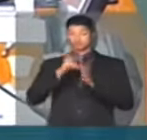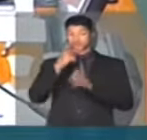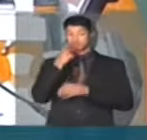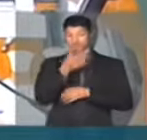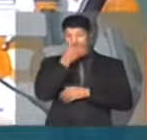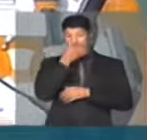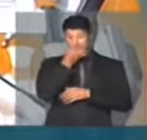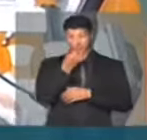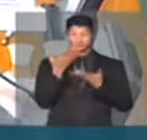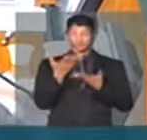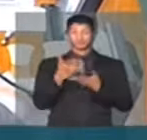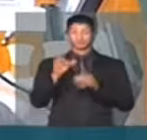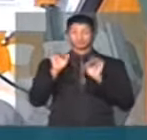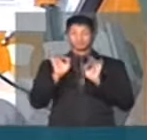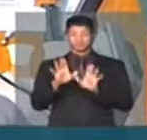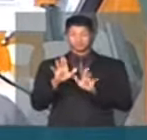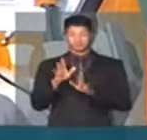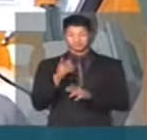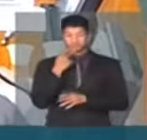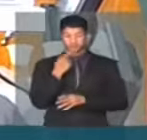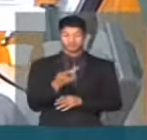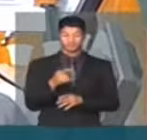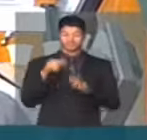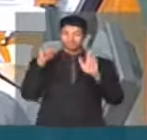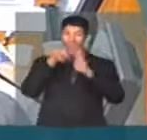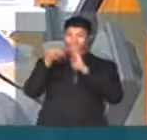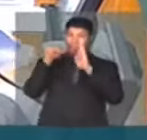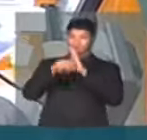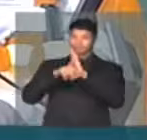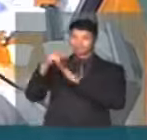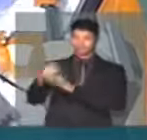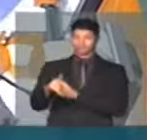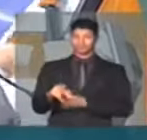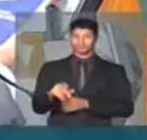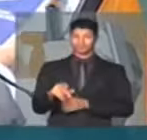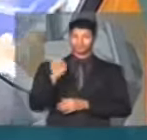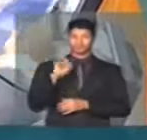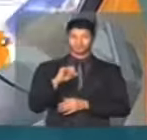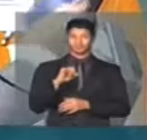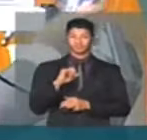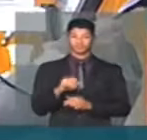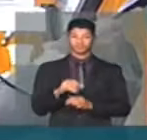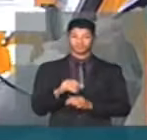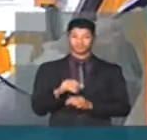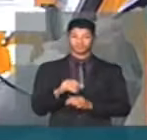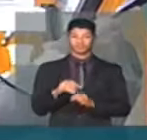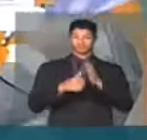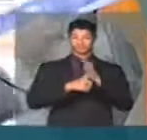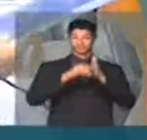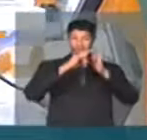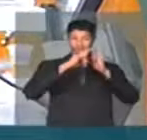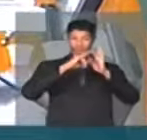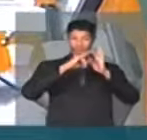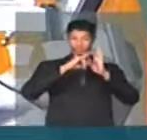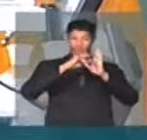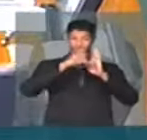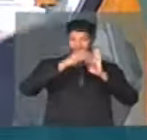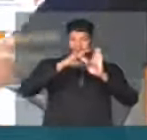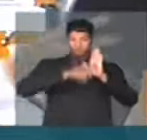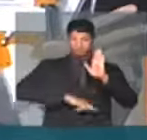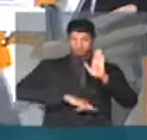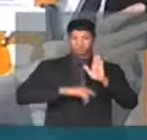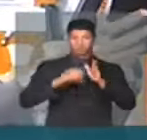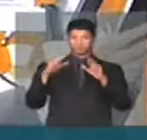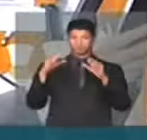meus argumentos, eu quero apenas indagar Vossa Excelência se esse documento